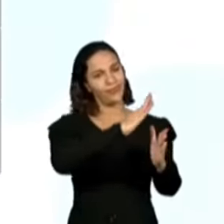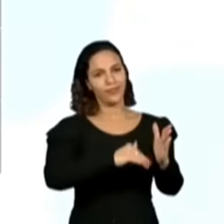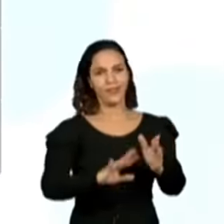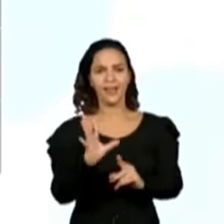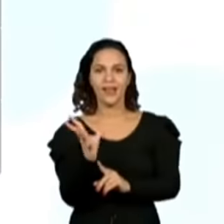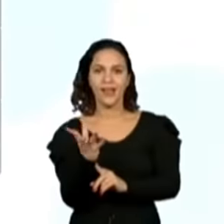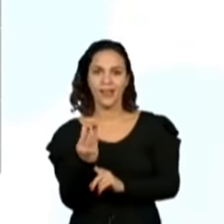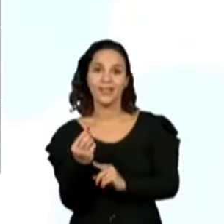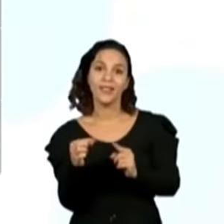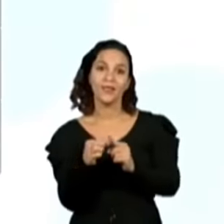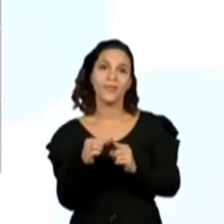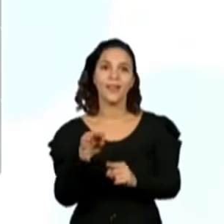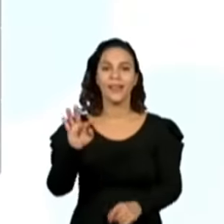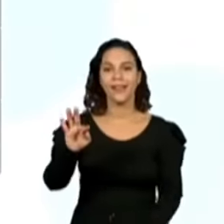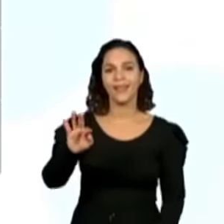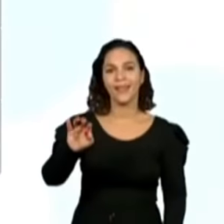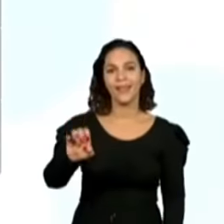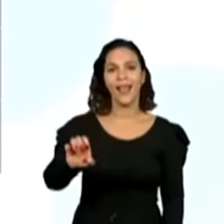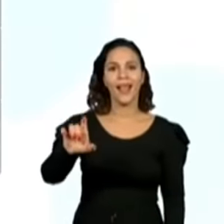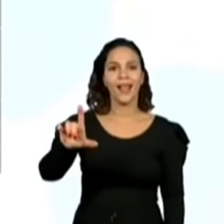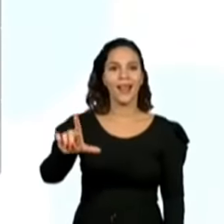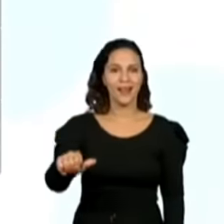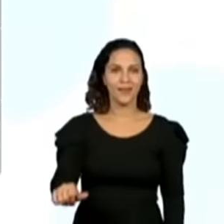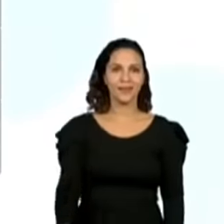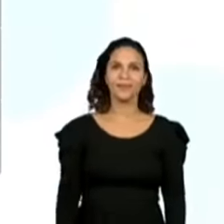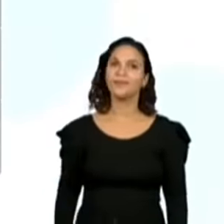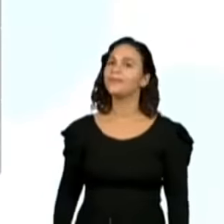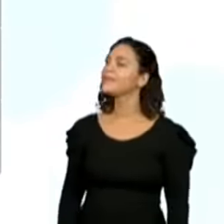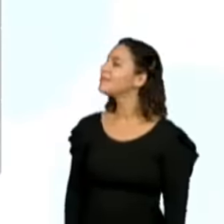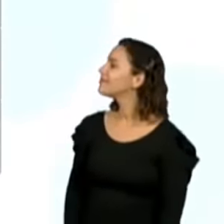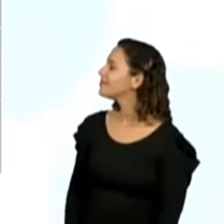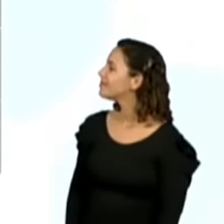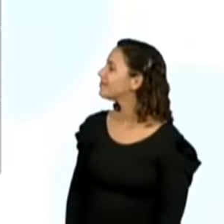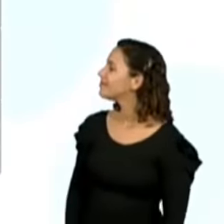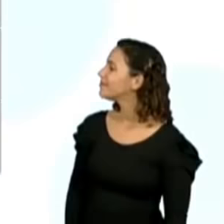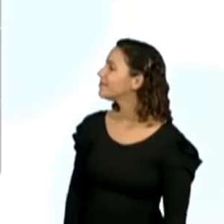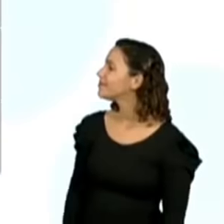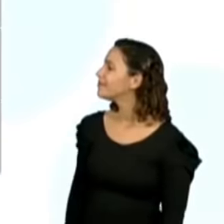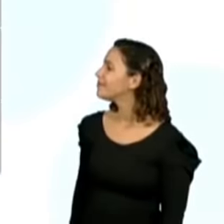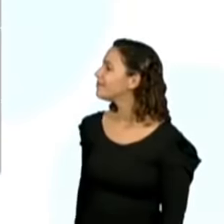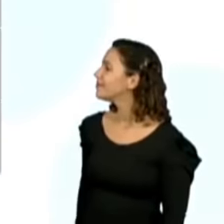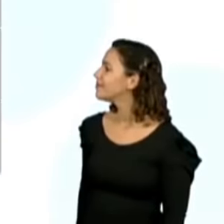tenho... Para escrever tela, as seguintes letras.